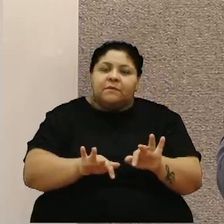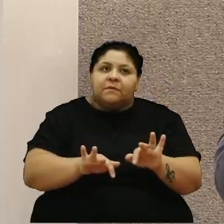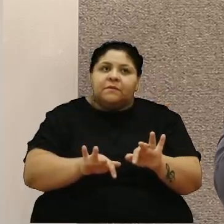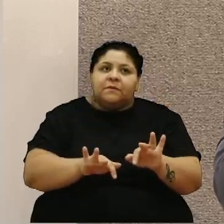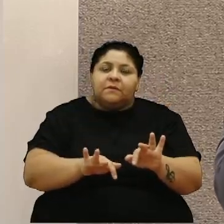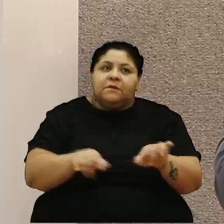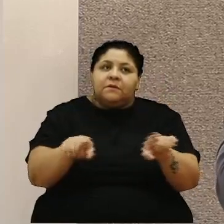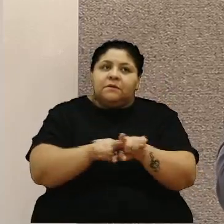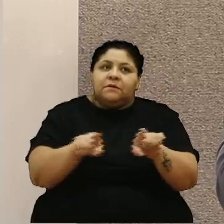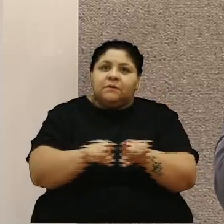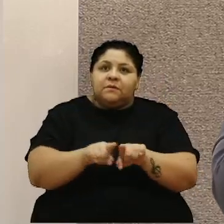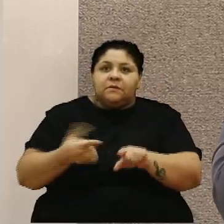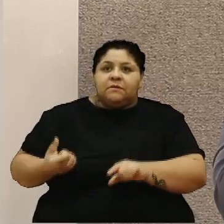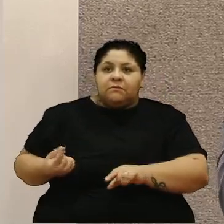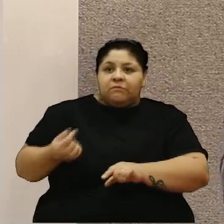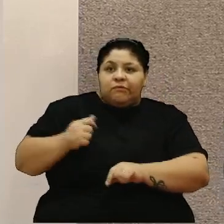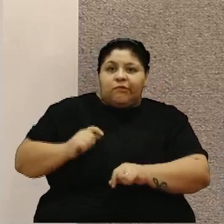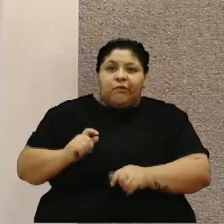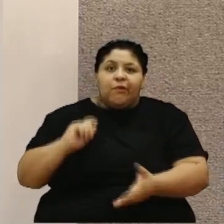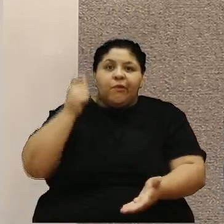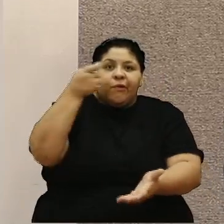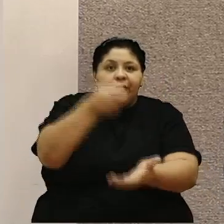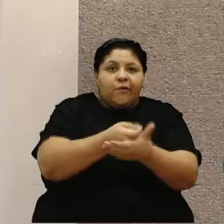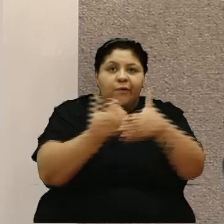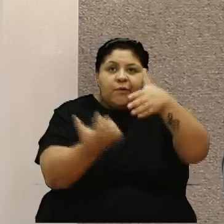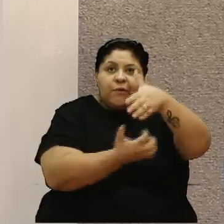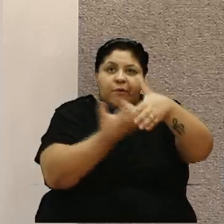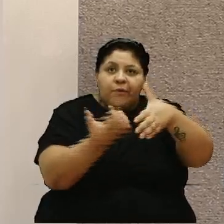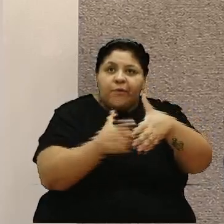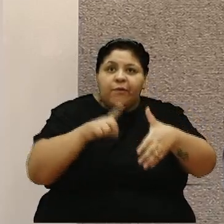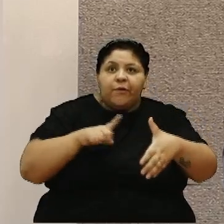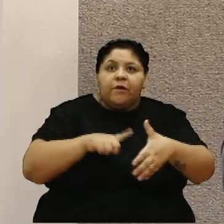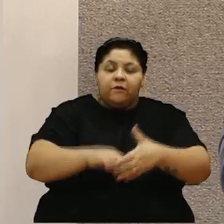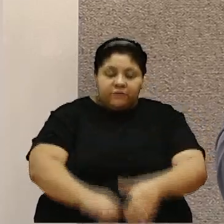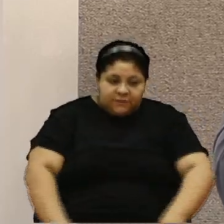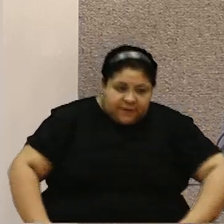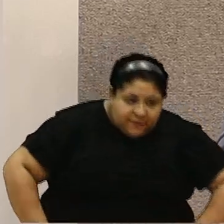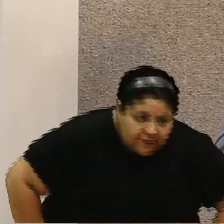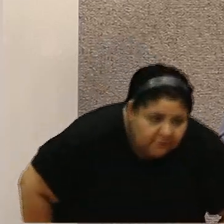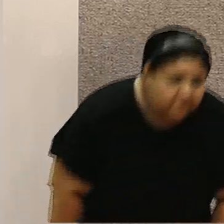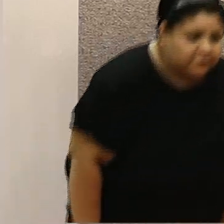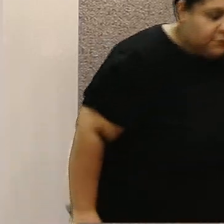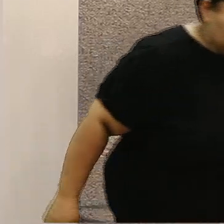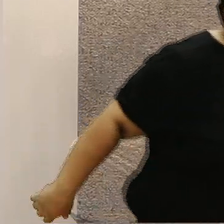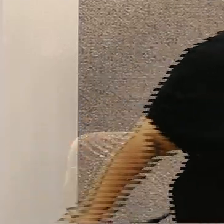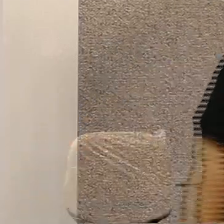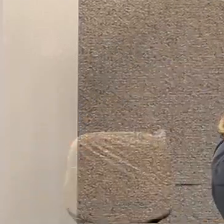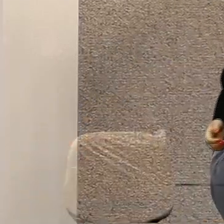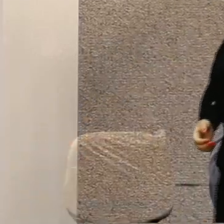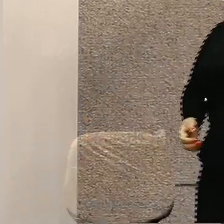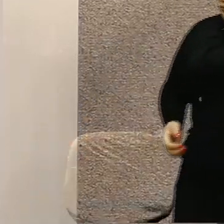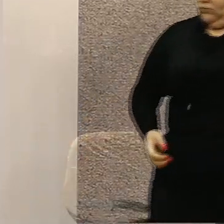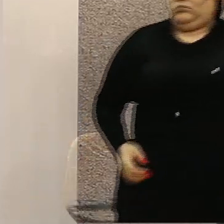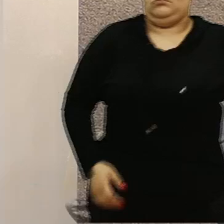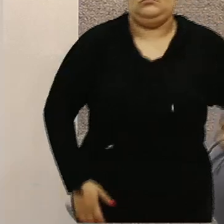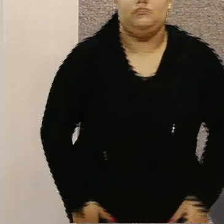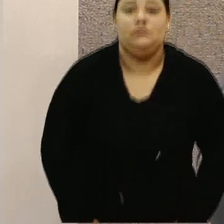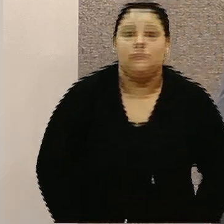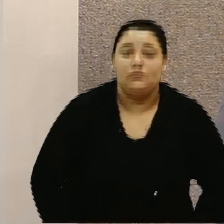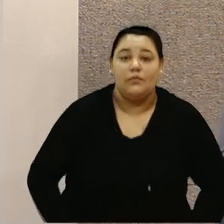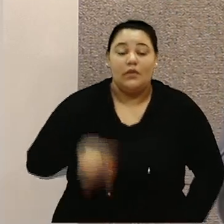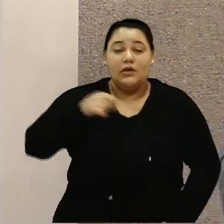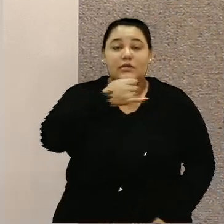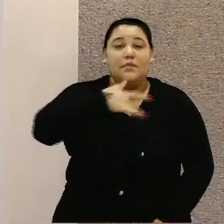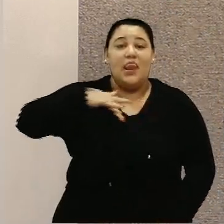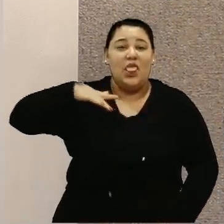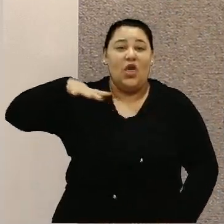que financiam o emprego das grandes empresas. As grandes multinacionais que existem mundo afora, esses bilionários malvadões são que proporcionam que a economia